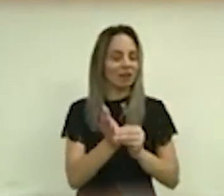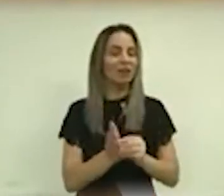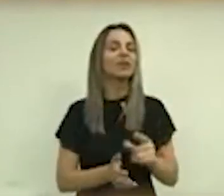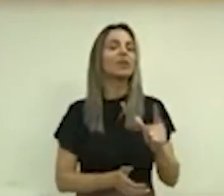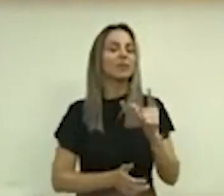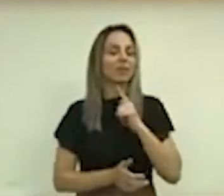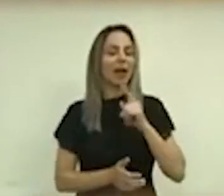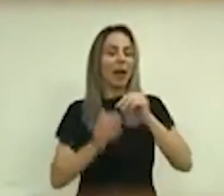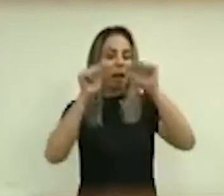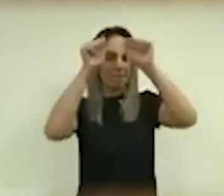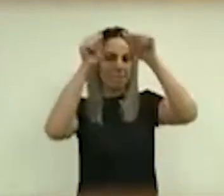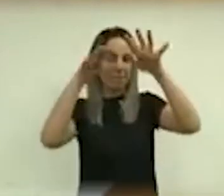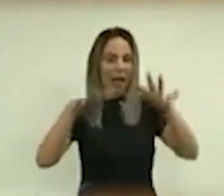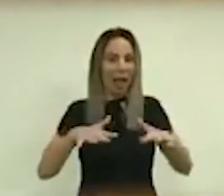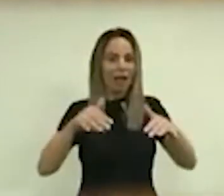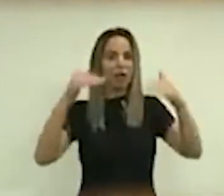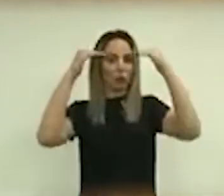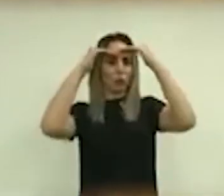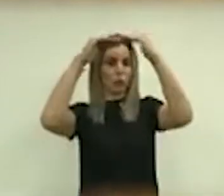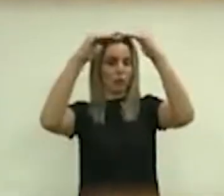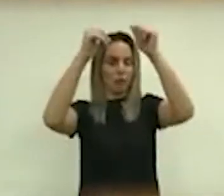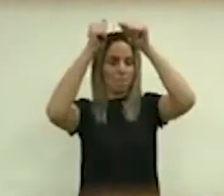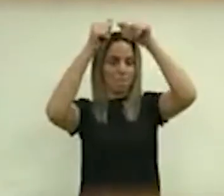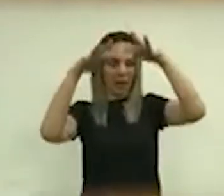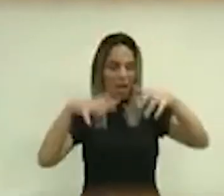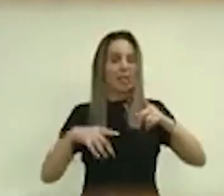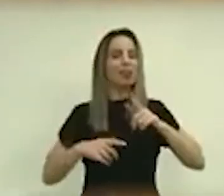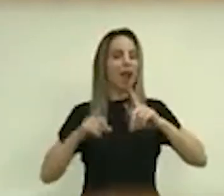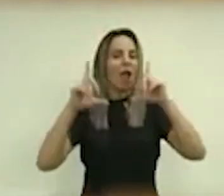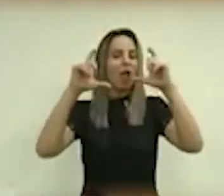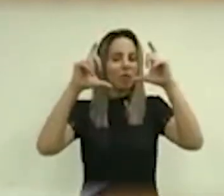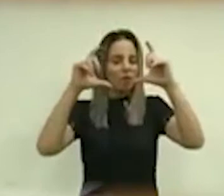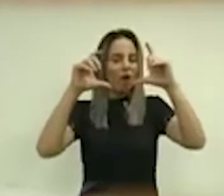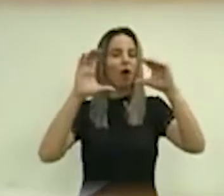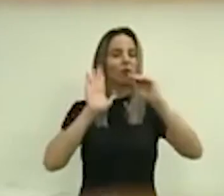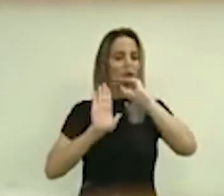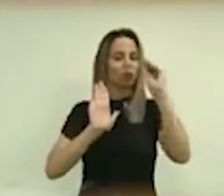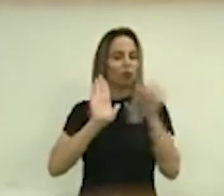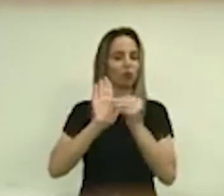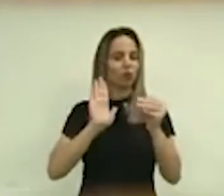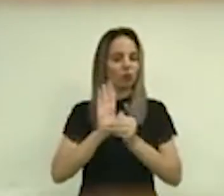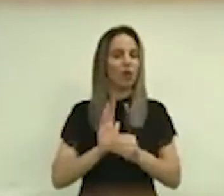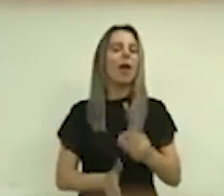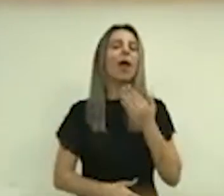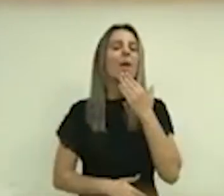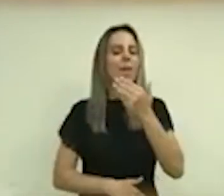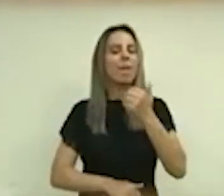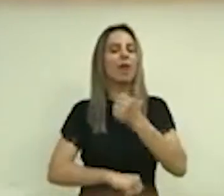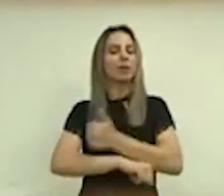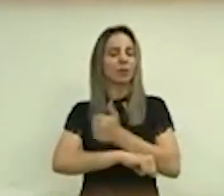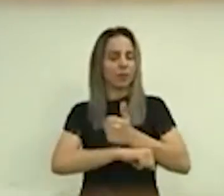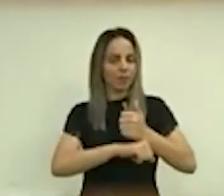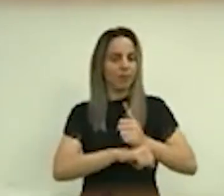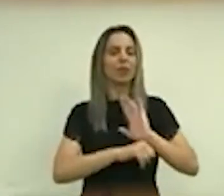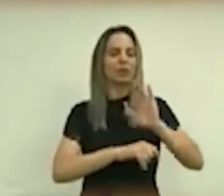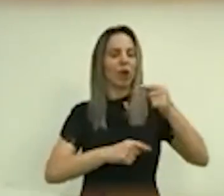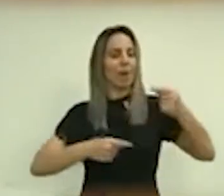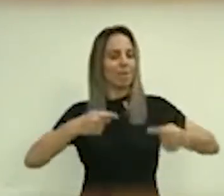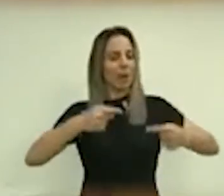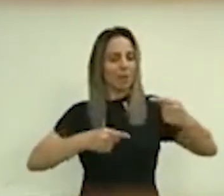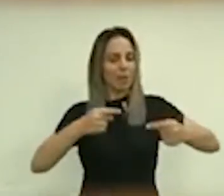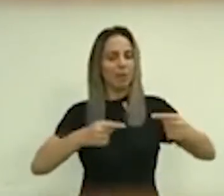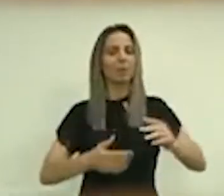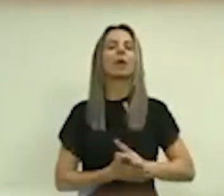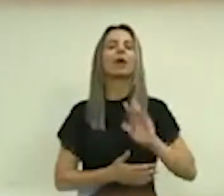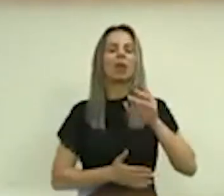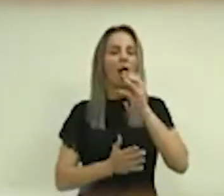desabamento de parte do teto, conforme fotos anexas. Desta forma, requer a mesa, depois de ouvido do outro plenário, seja